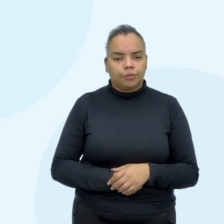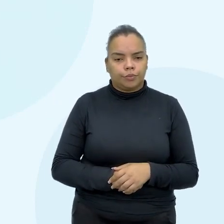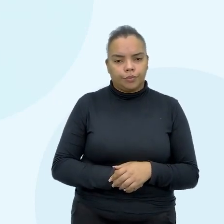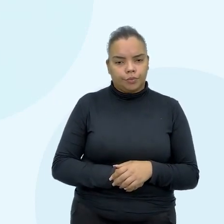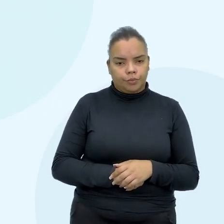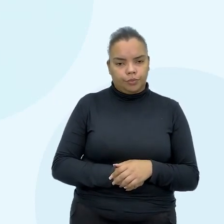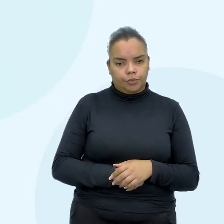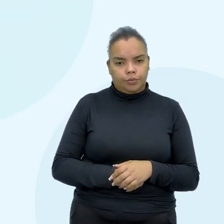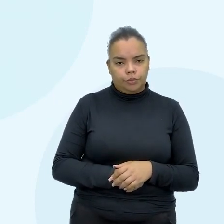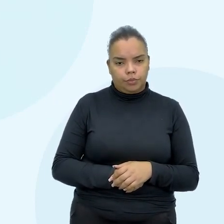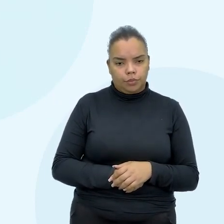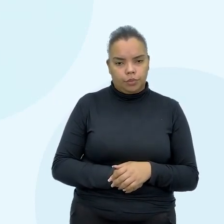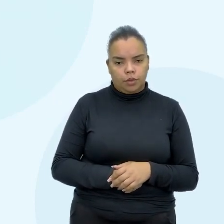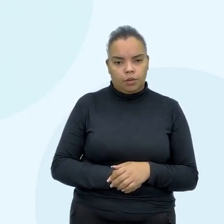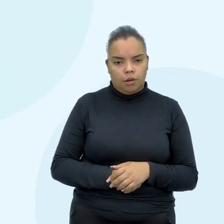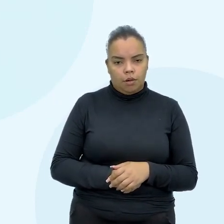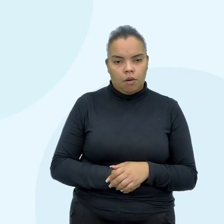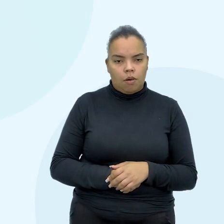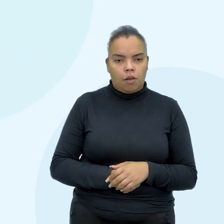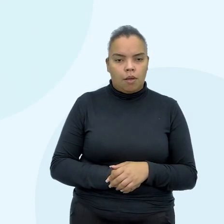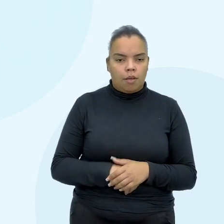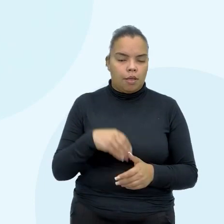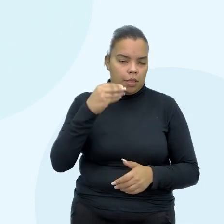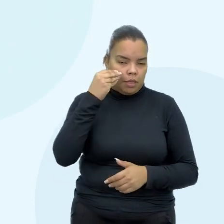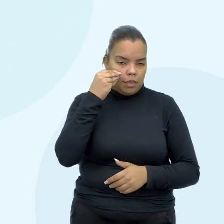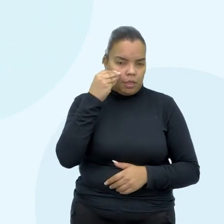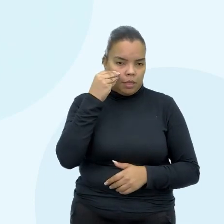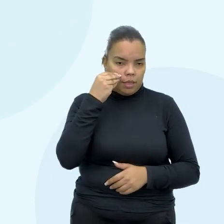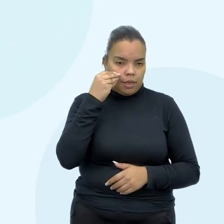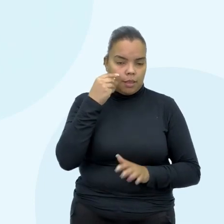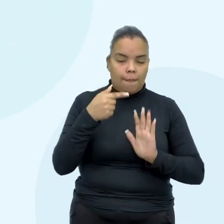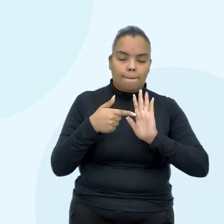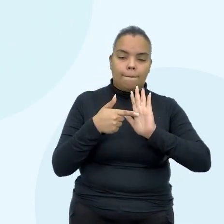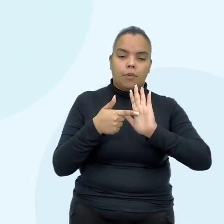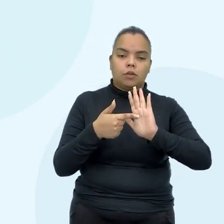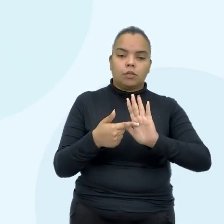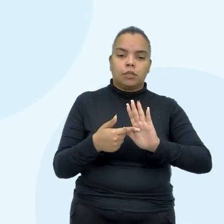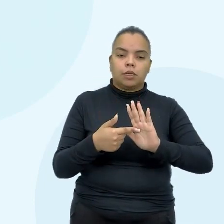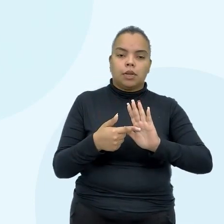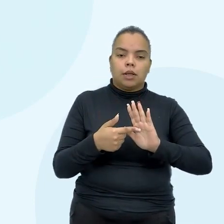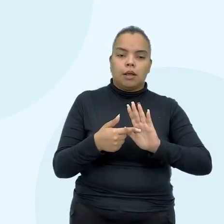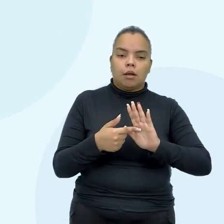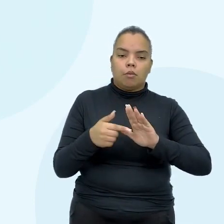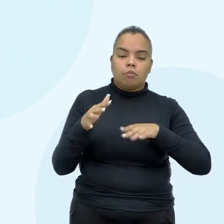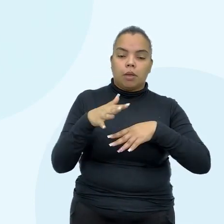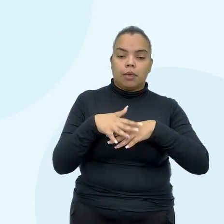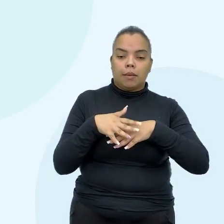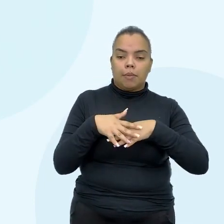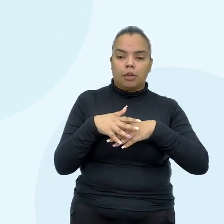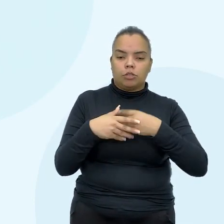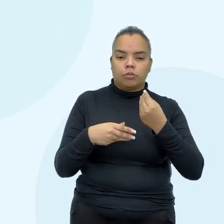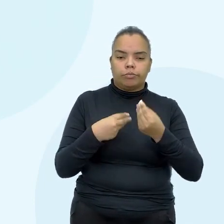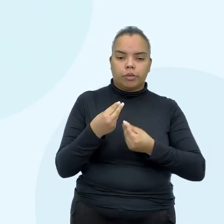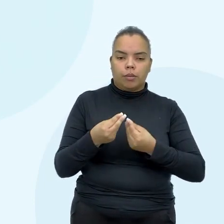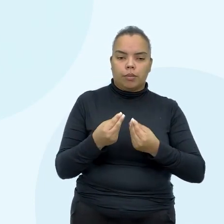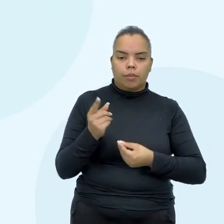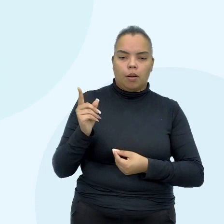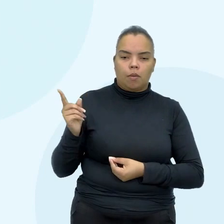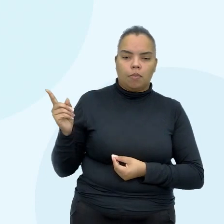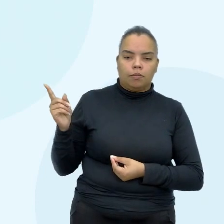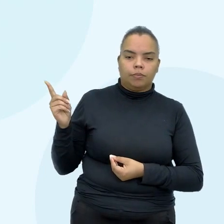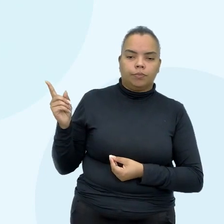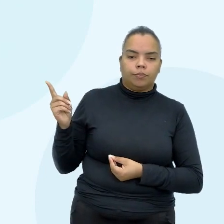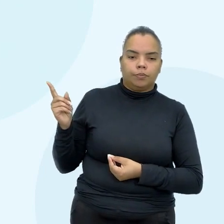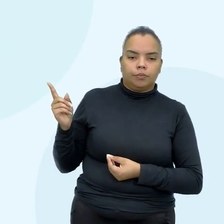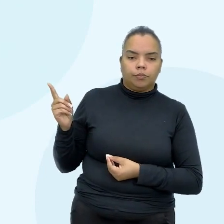para tentar trazer para eles, né, uma expressãozinha matemática, né? Aí nós fizemos